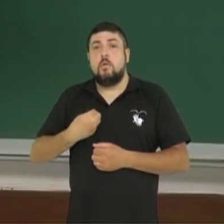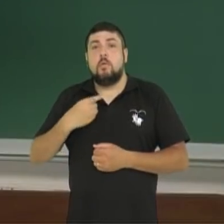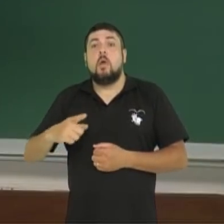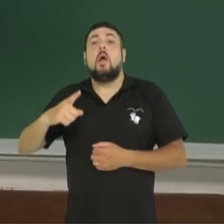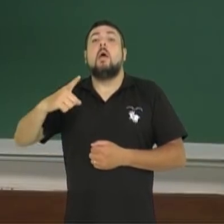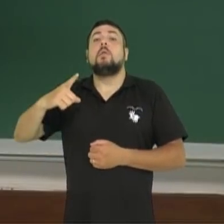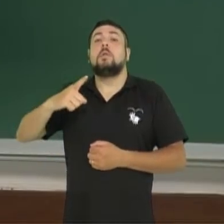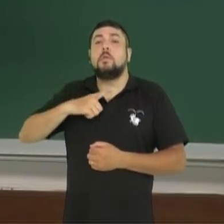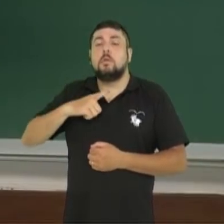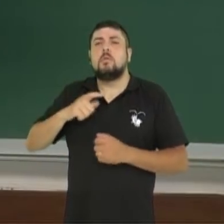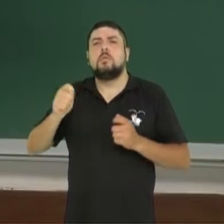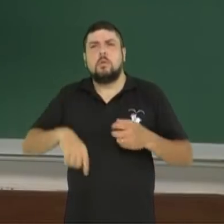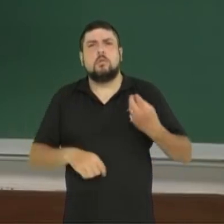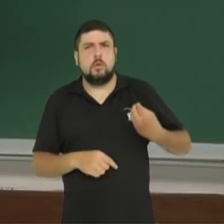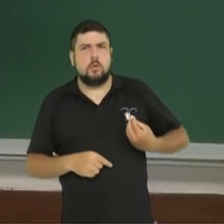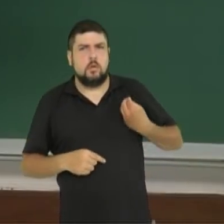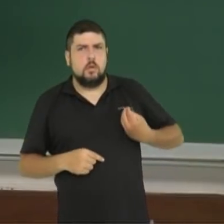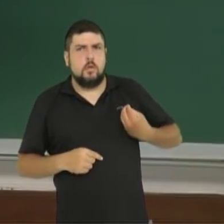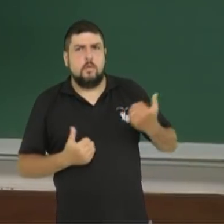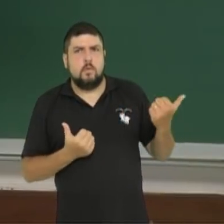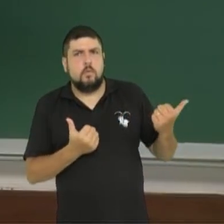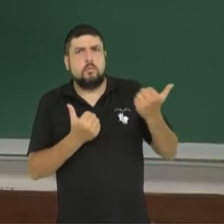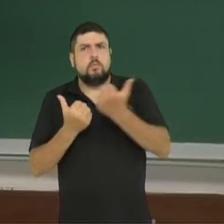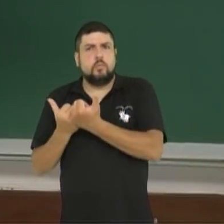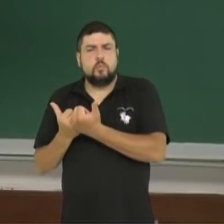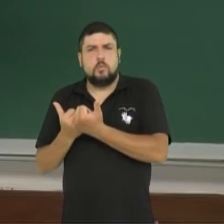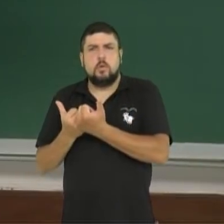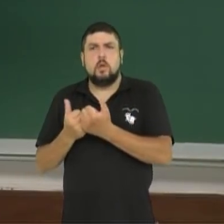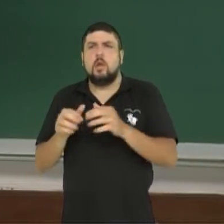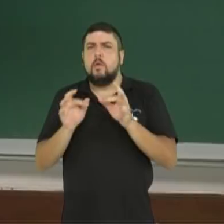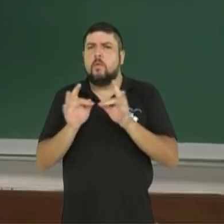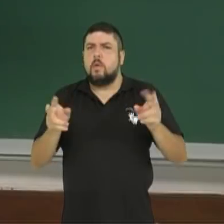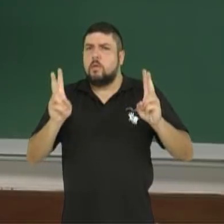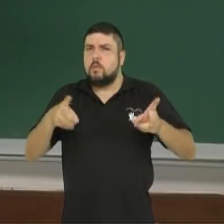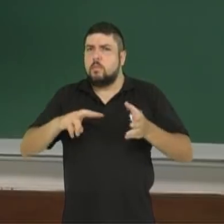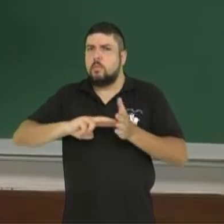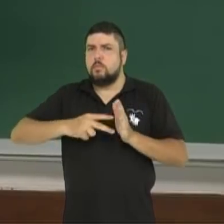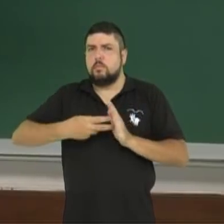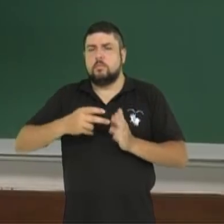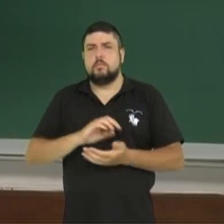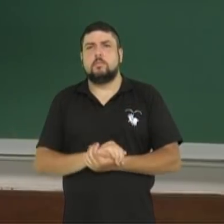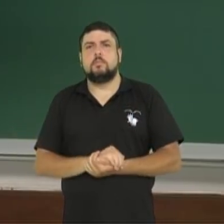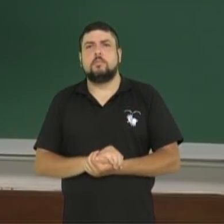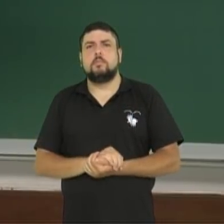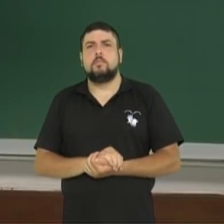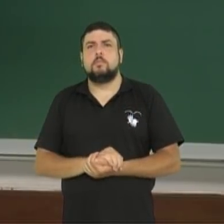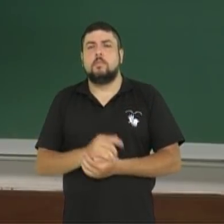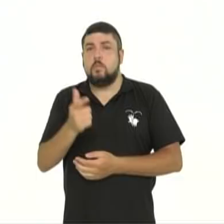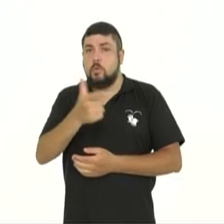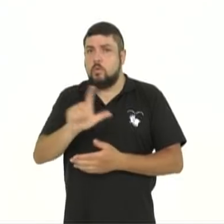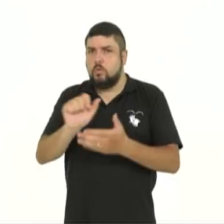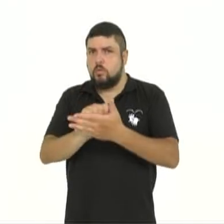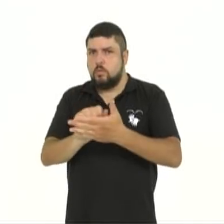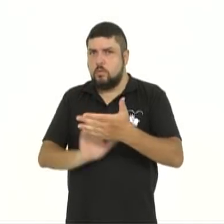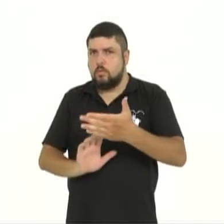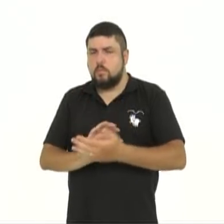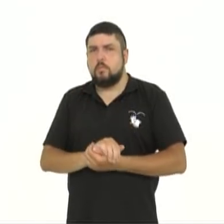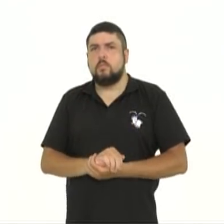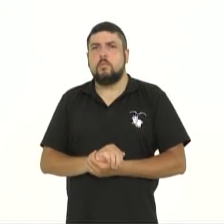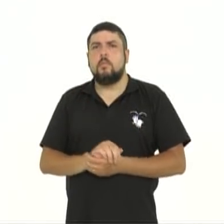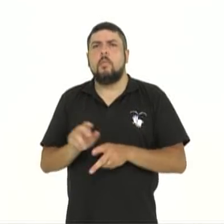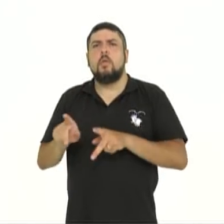substituiria bem houve, sem perder o sentido, ok? Agora mais uma atividade. Os afegãos,